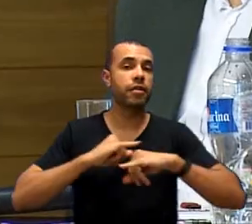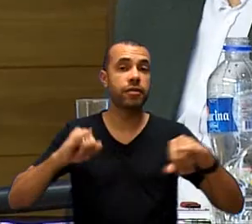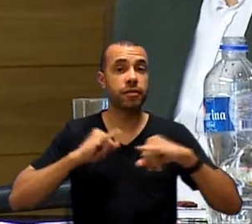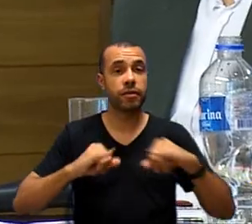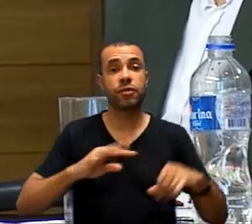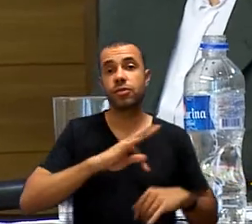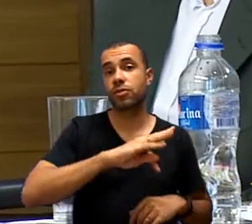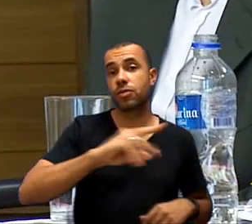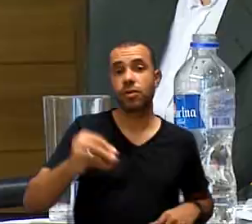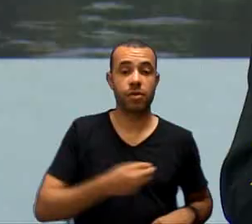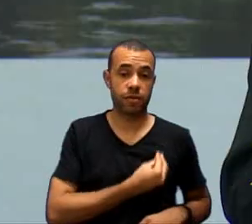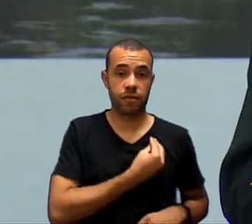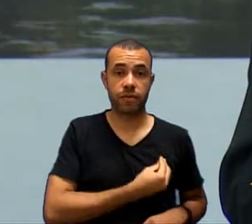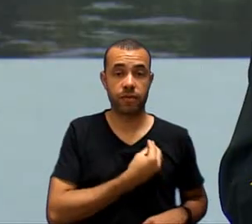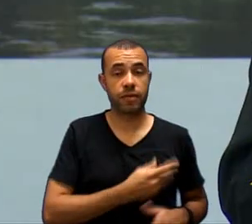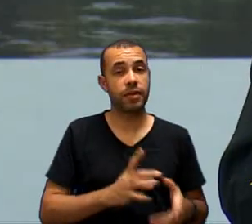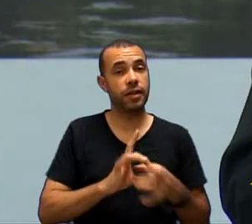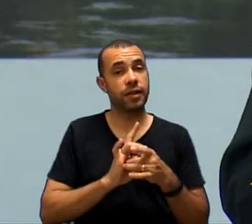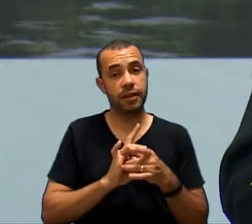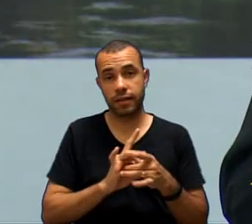poderão participar desta audiência,